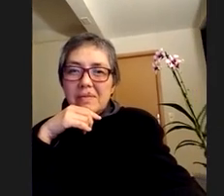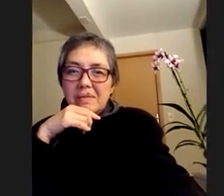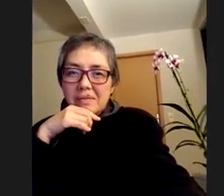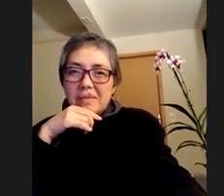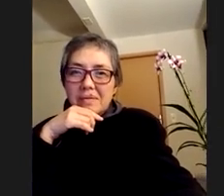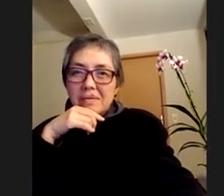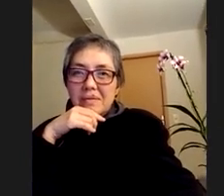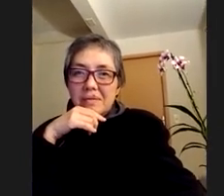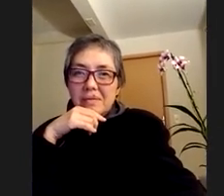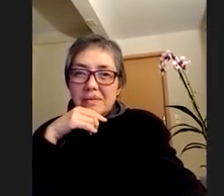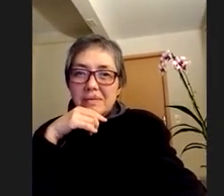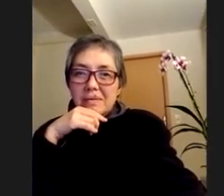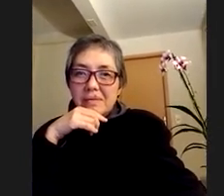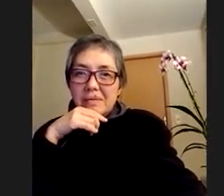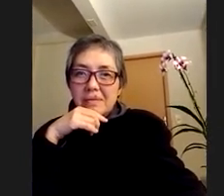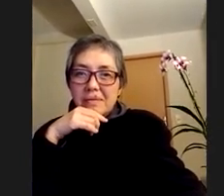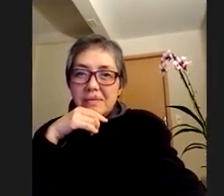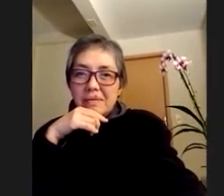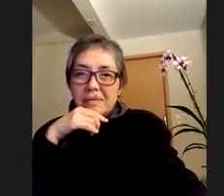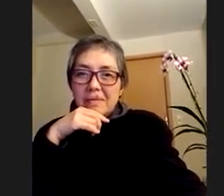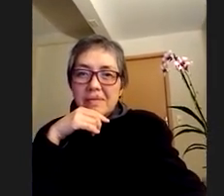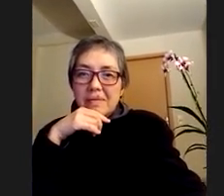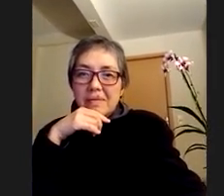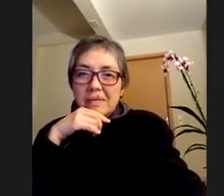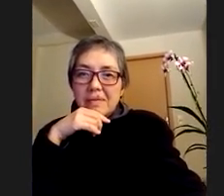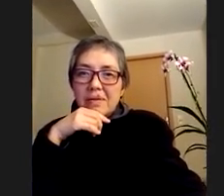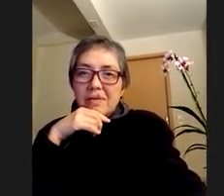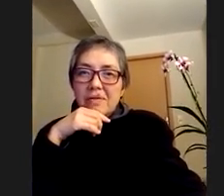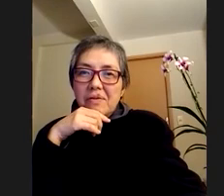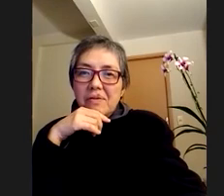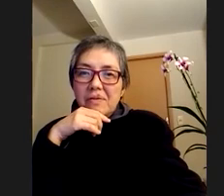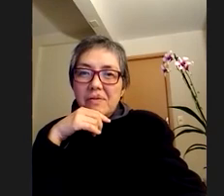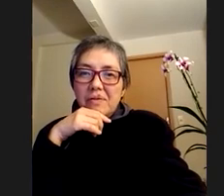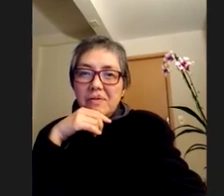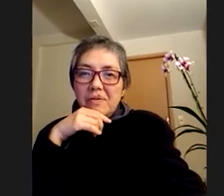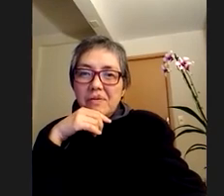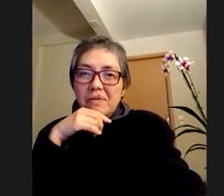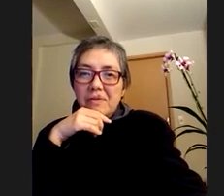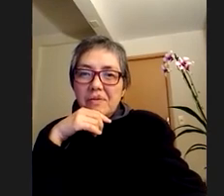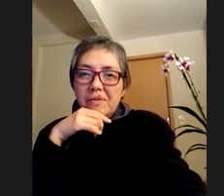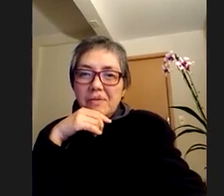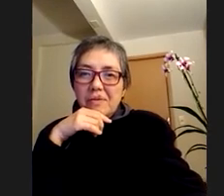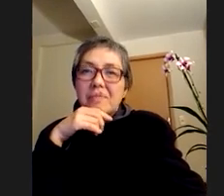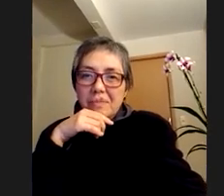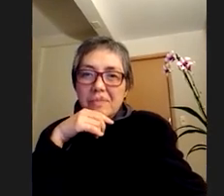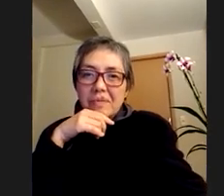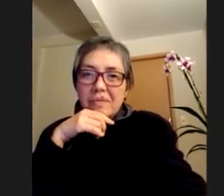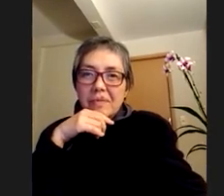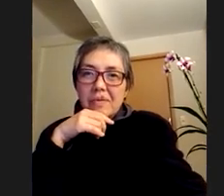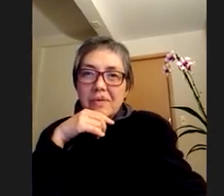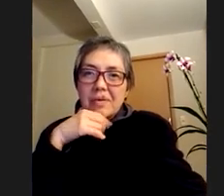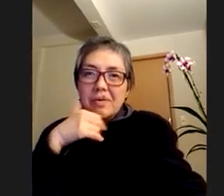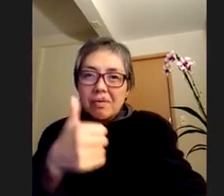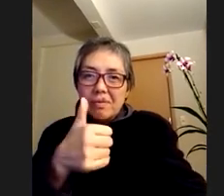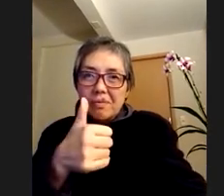Mas a gente pode ficar mais uns 10 minutos. 5, 10 minutos ele segura para mim. Eu também consigo mais 10 minutos,